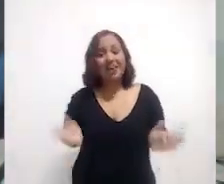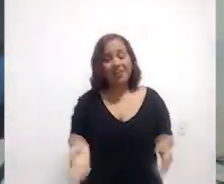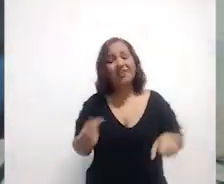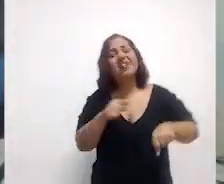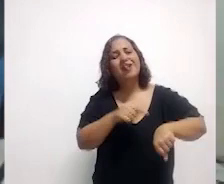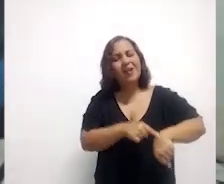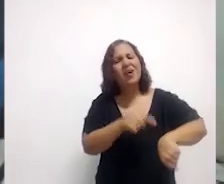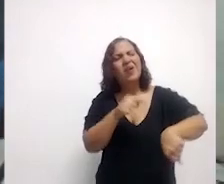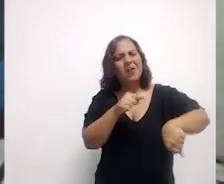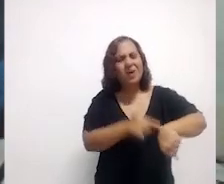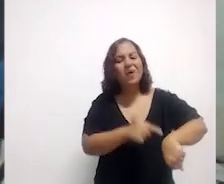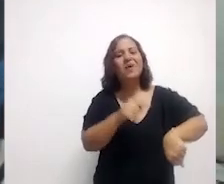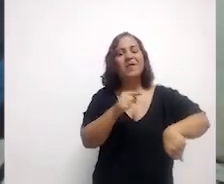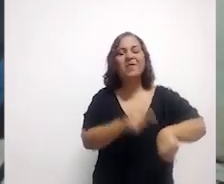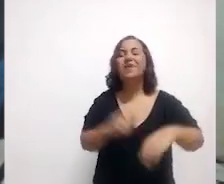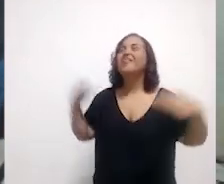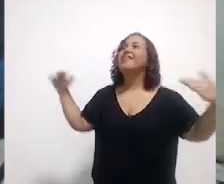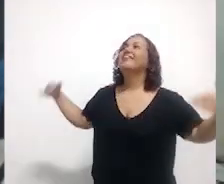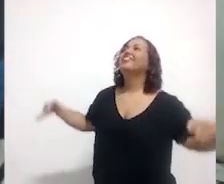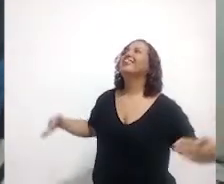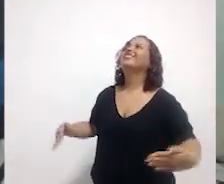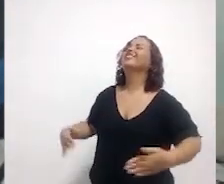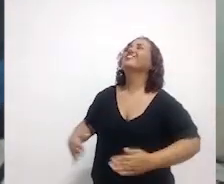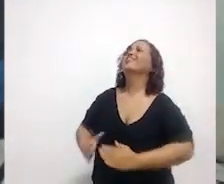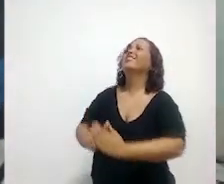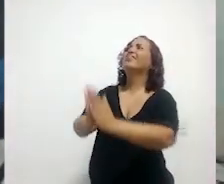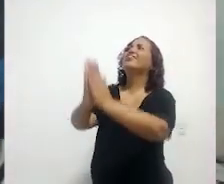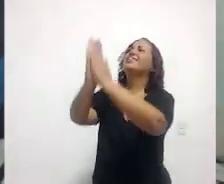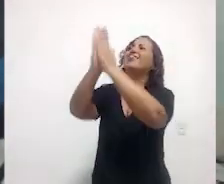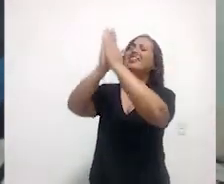essa é a hora da